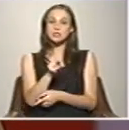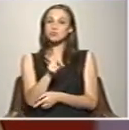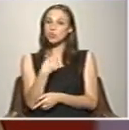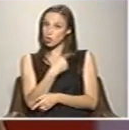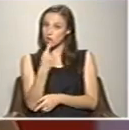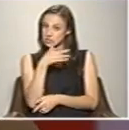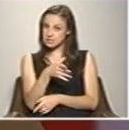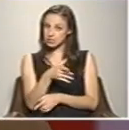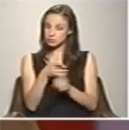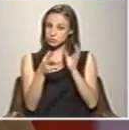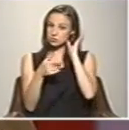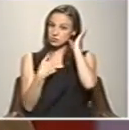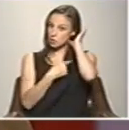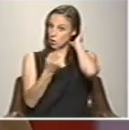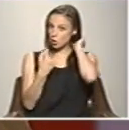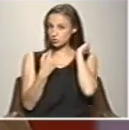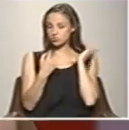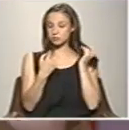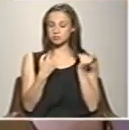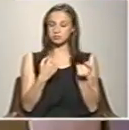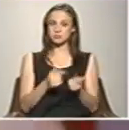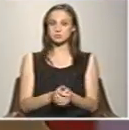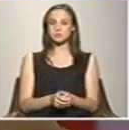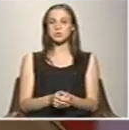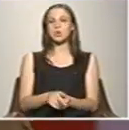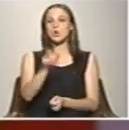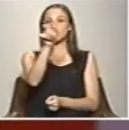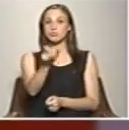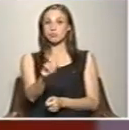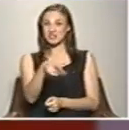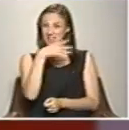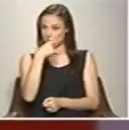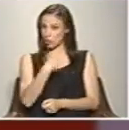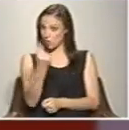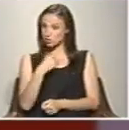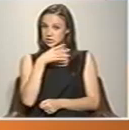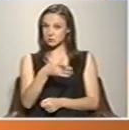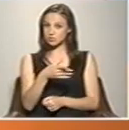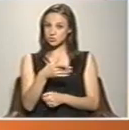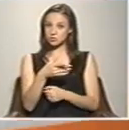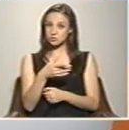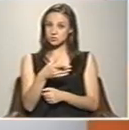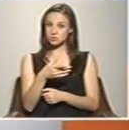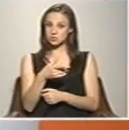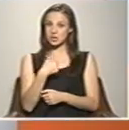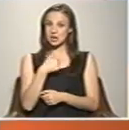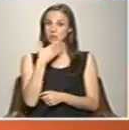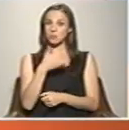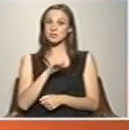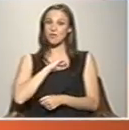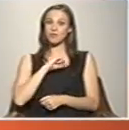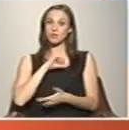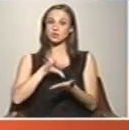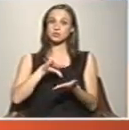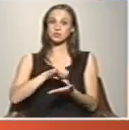dizemos. Isto é o que nós dizemos. Você está a dizer é o que nós dizemos. Eu estou a dizer realidade que é a minha outra. Experiência e a realidade, de saúde